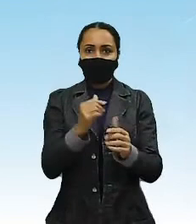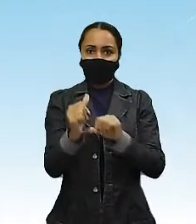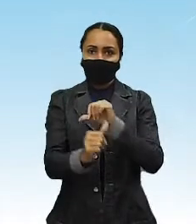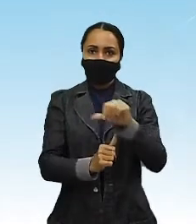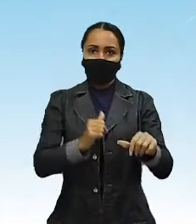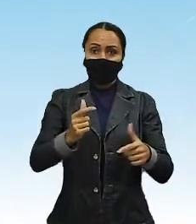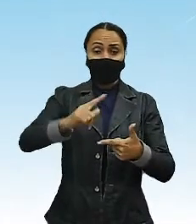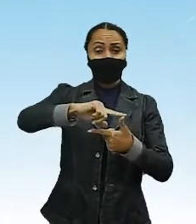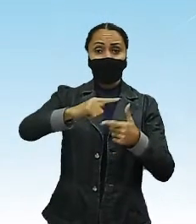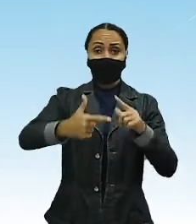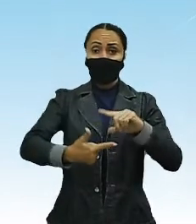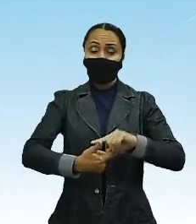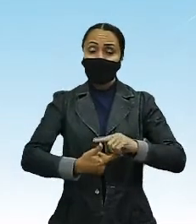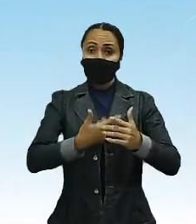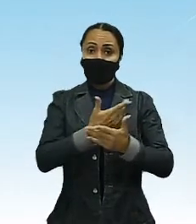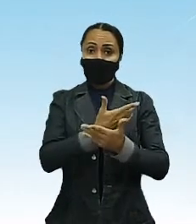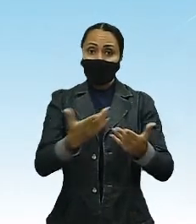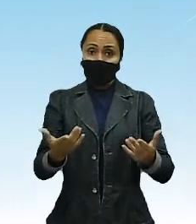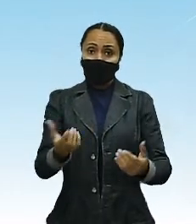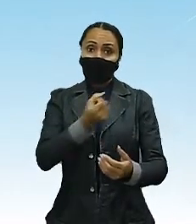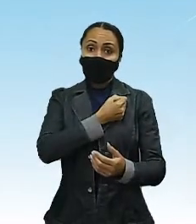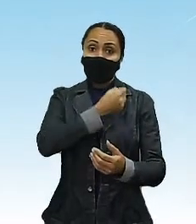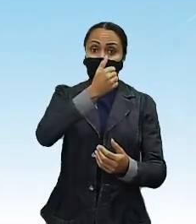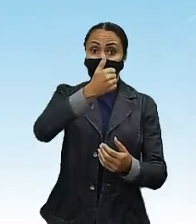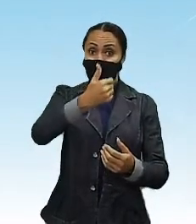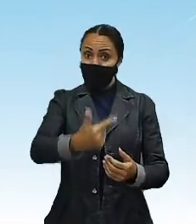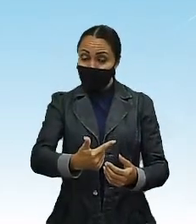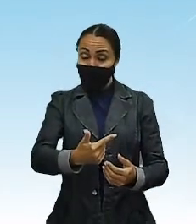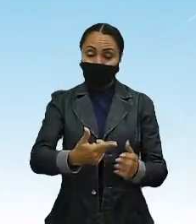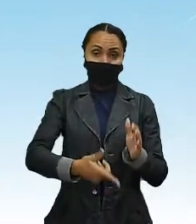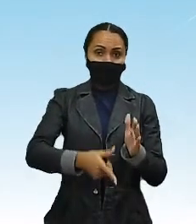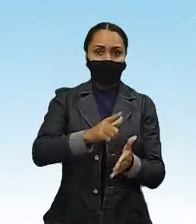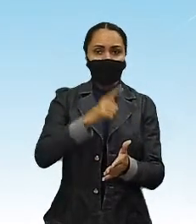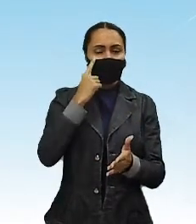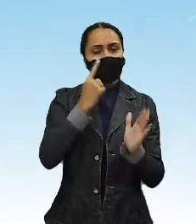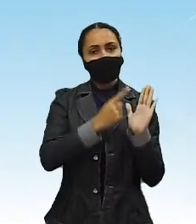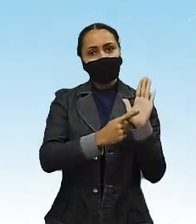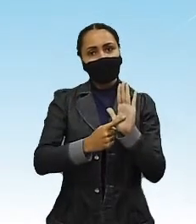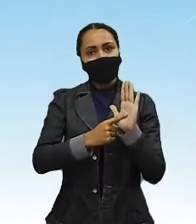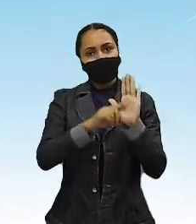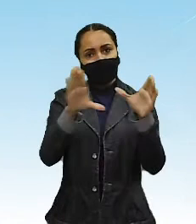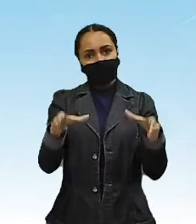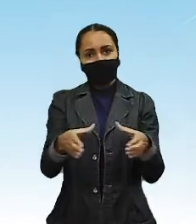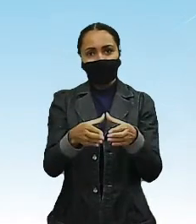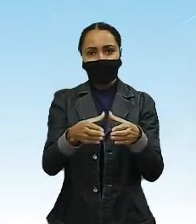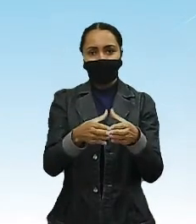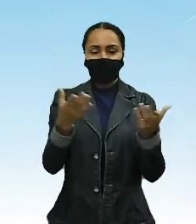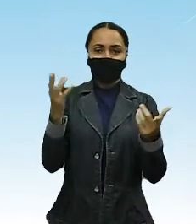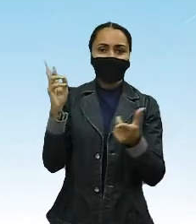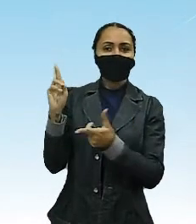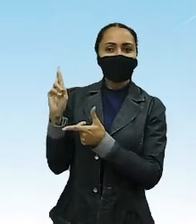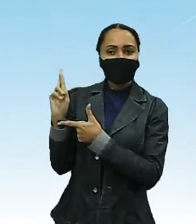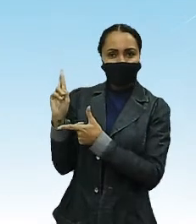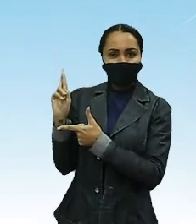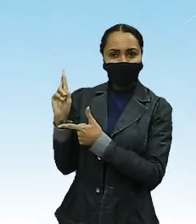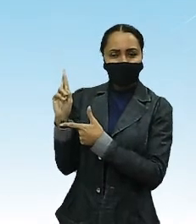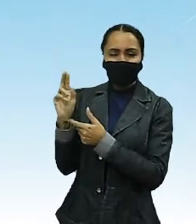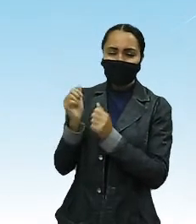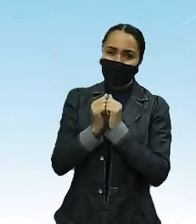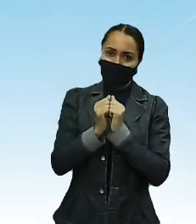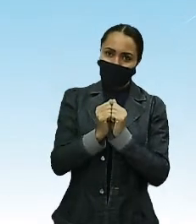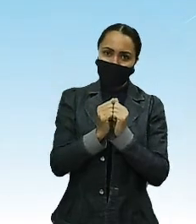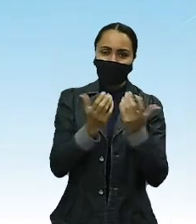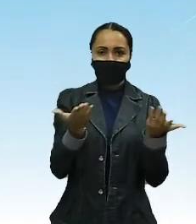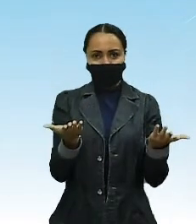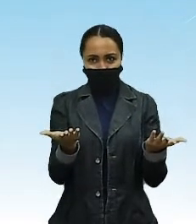Transformações Geométricas, aula de número 12. Mas antes, tem que apresentar a nossa equipe. Nossa grande Roberta está conosco aí,